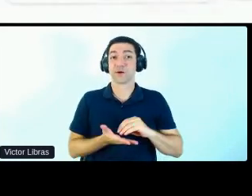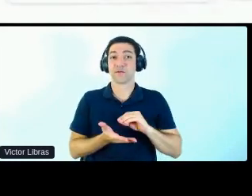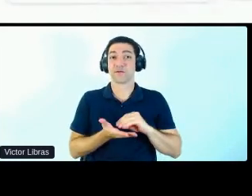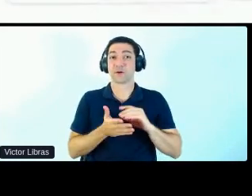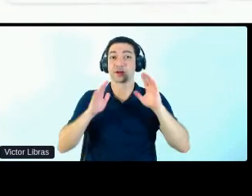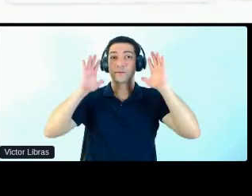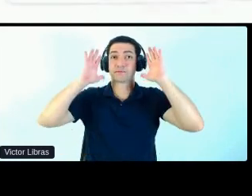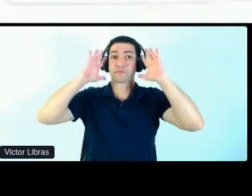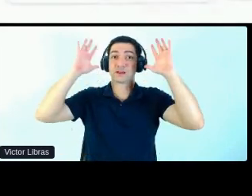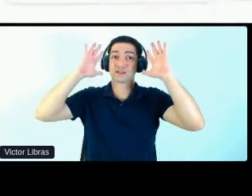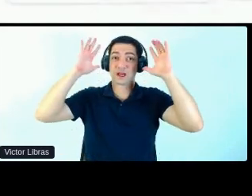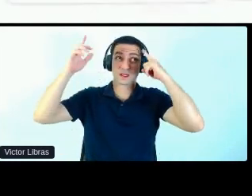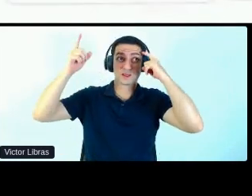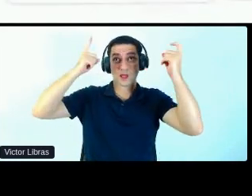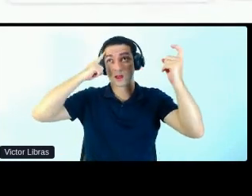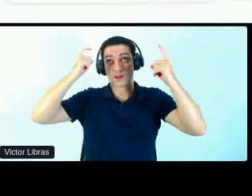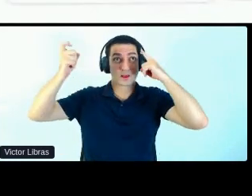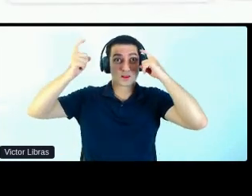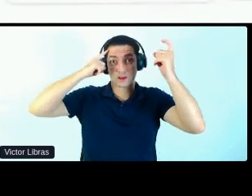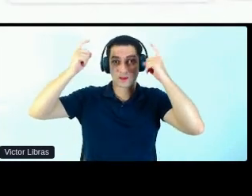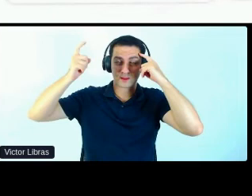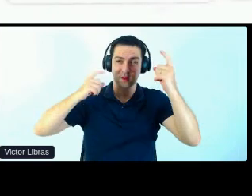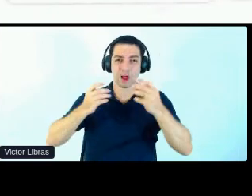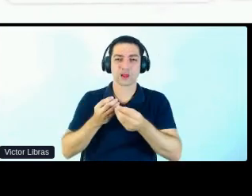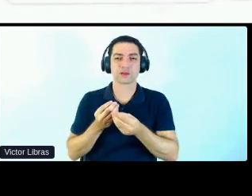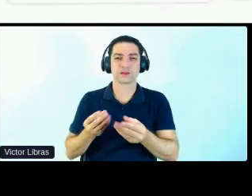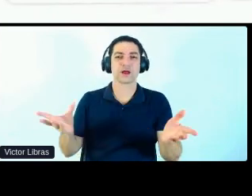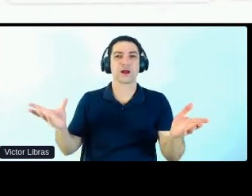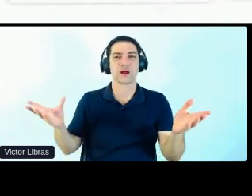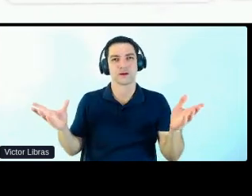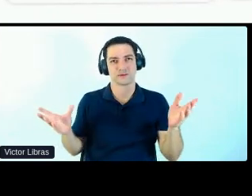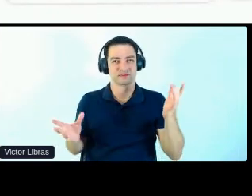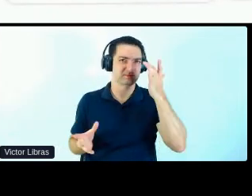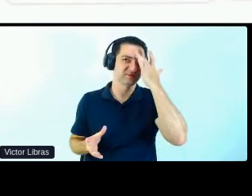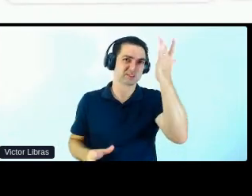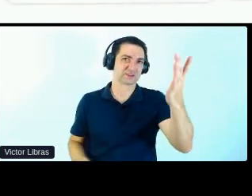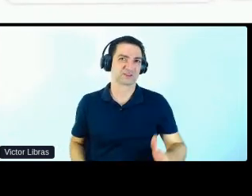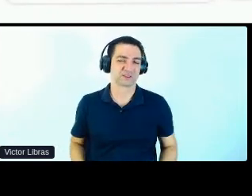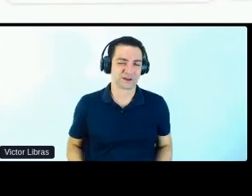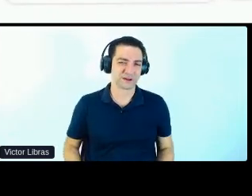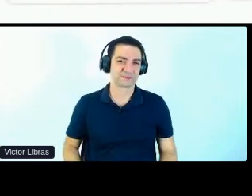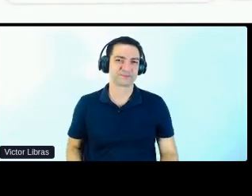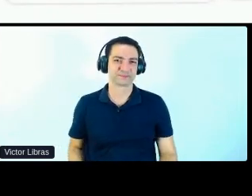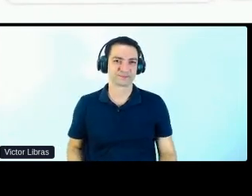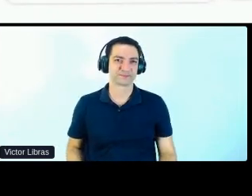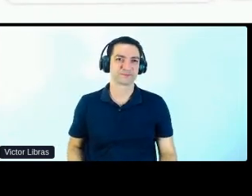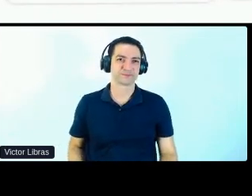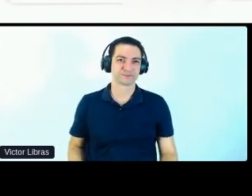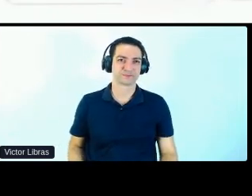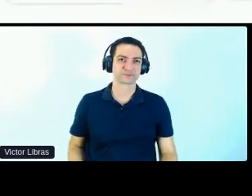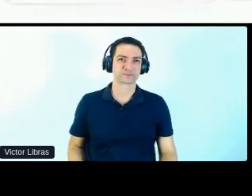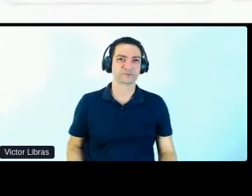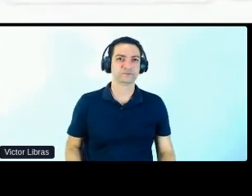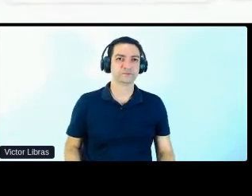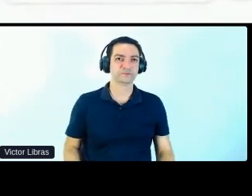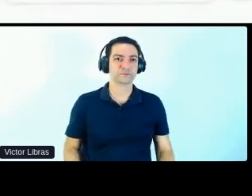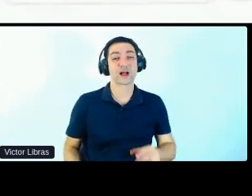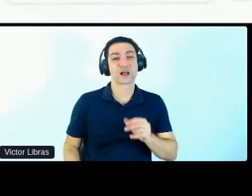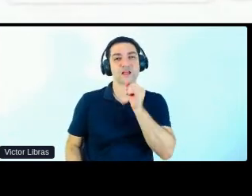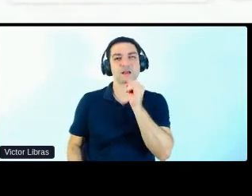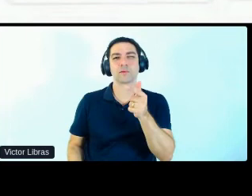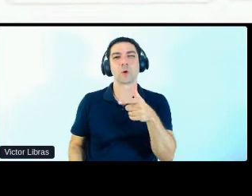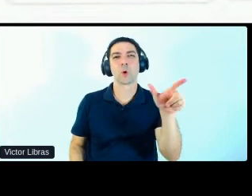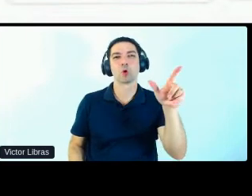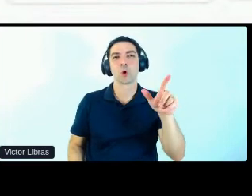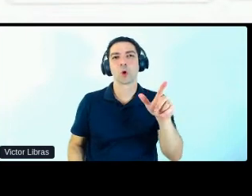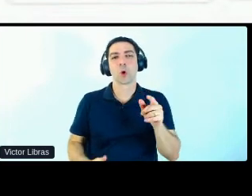né? Já com acessibilidade. Facilitou muito para questões de compras de produtos, né? Às vezes, aqui em